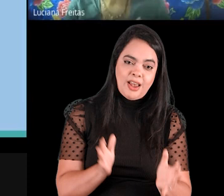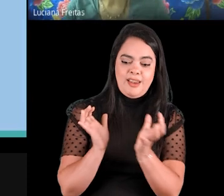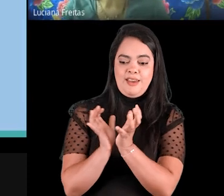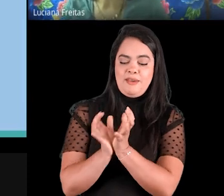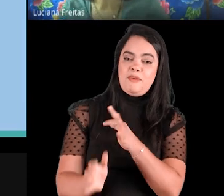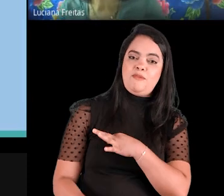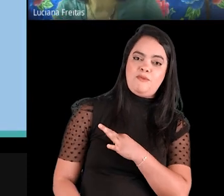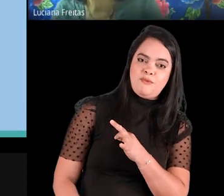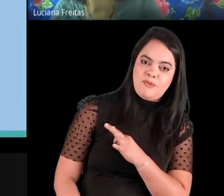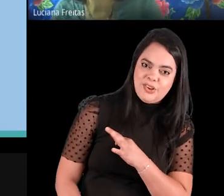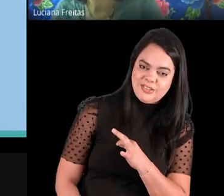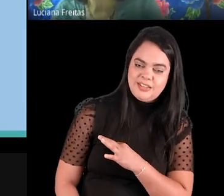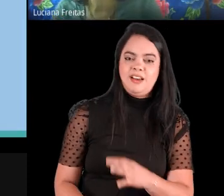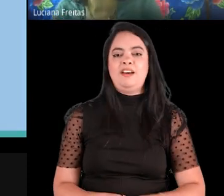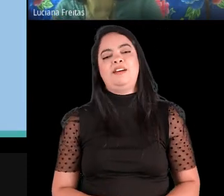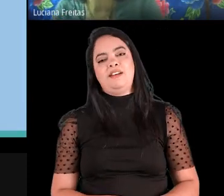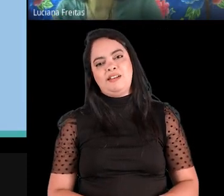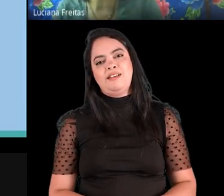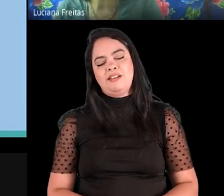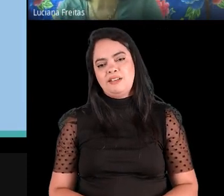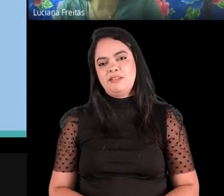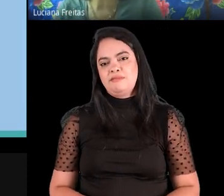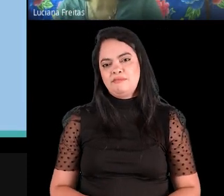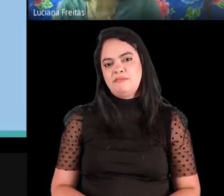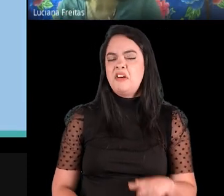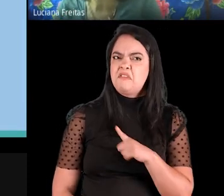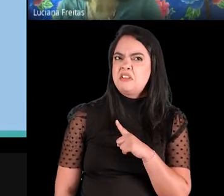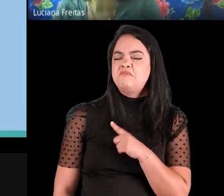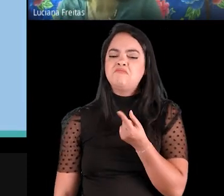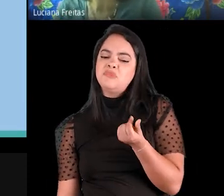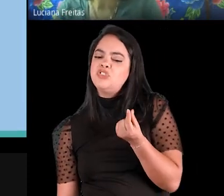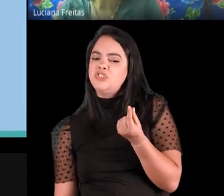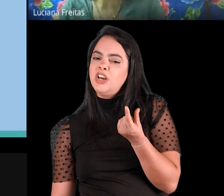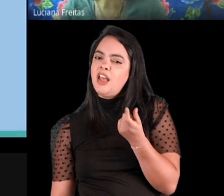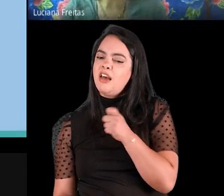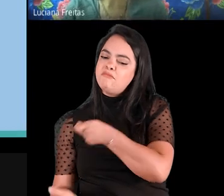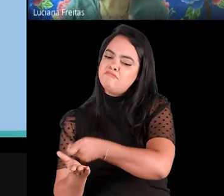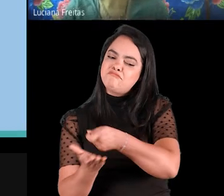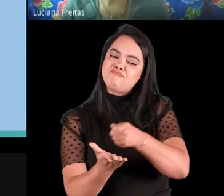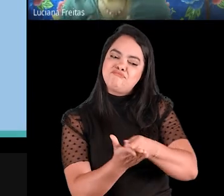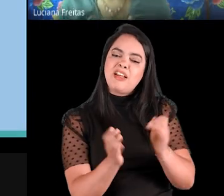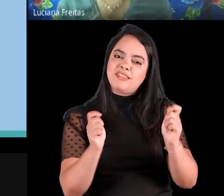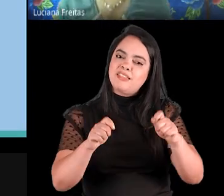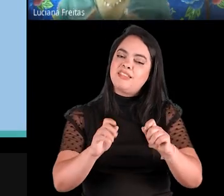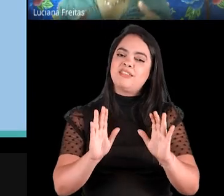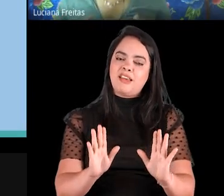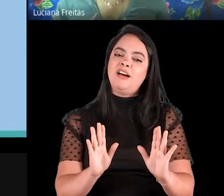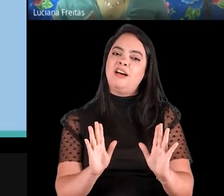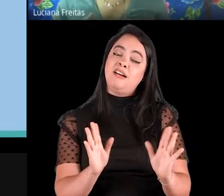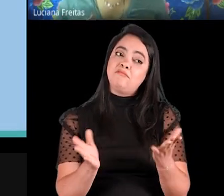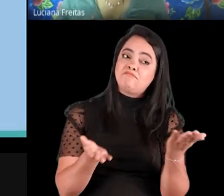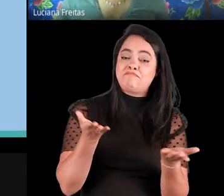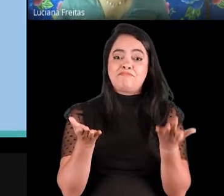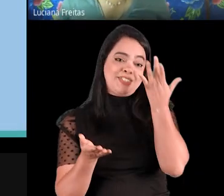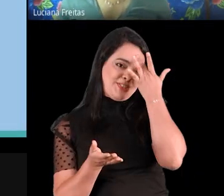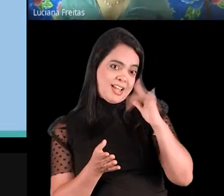voluntária, uma equipe que vai... a gente vai ter um dinheiro em caixa para fazer o pagamento, então isso está sendo visto ainda